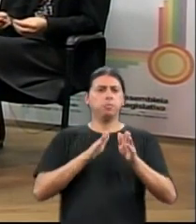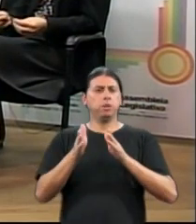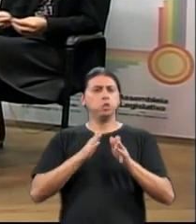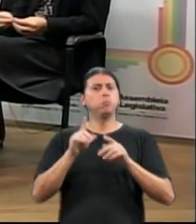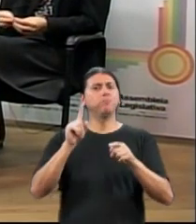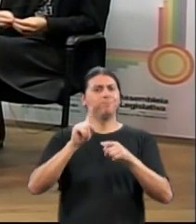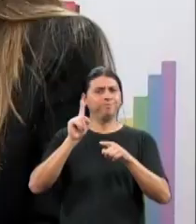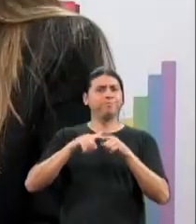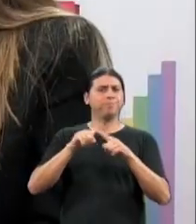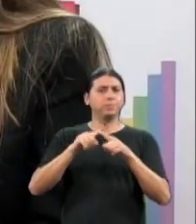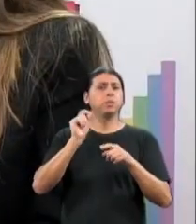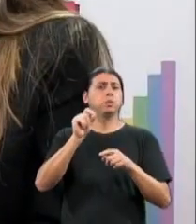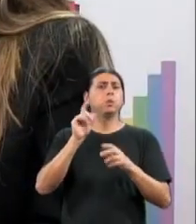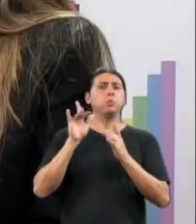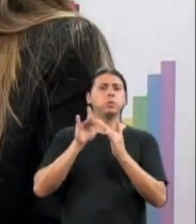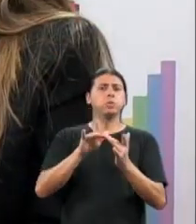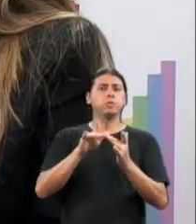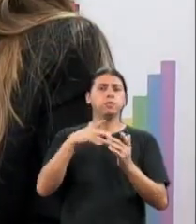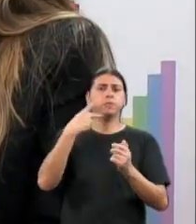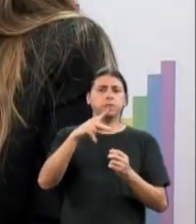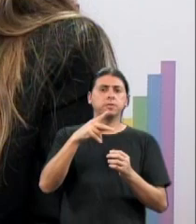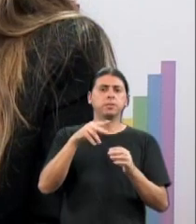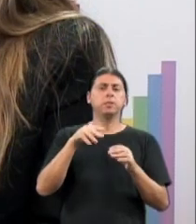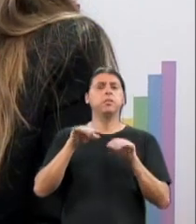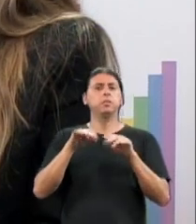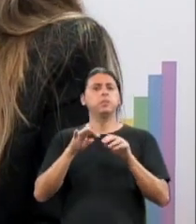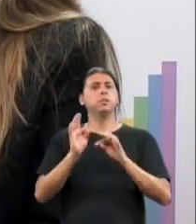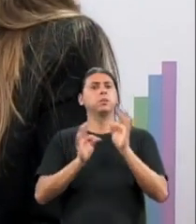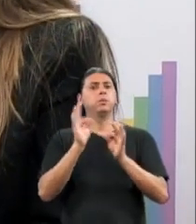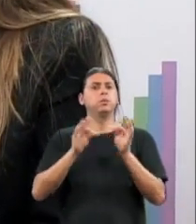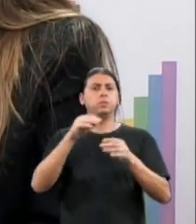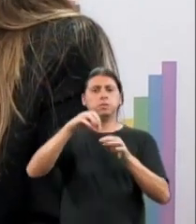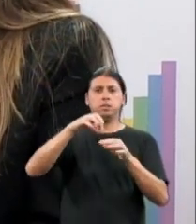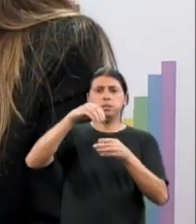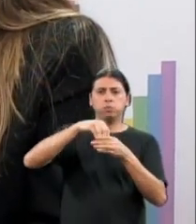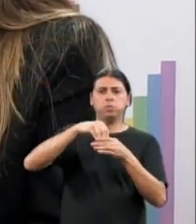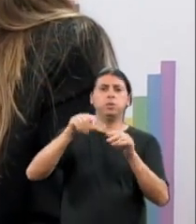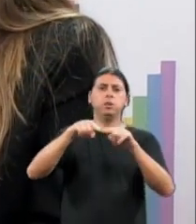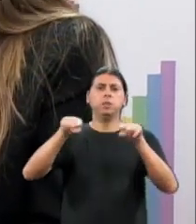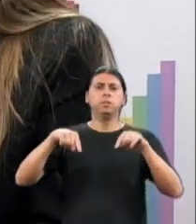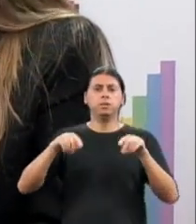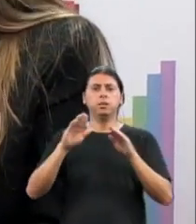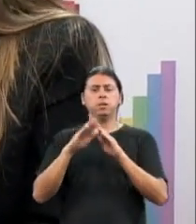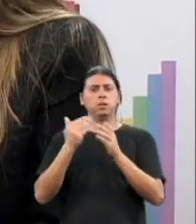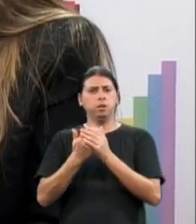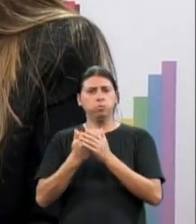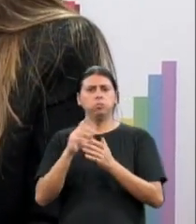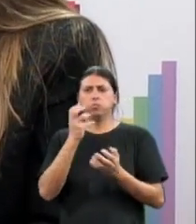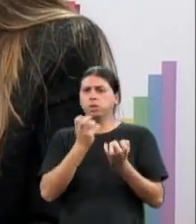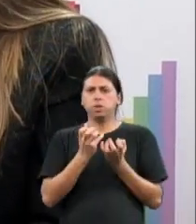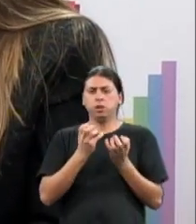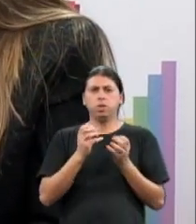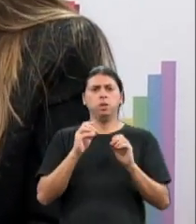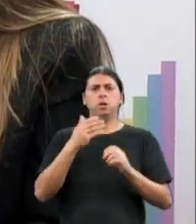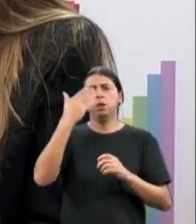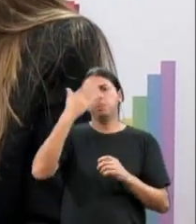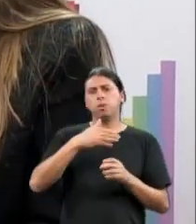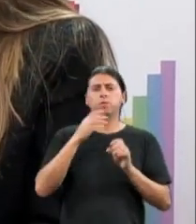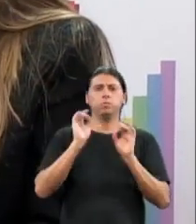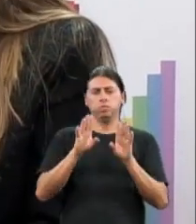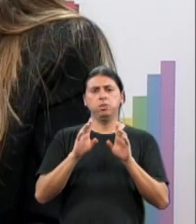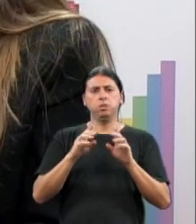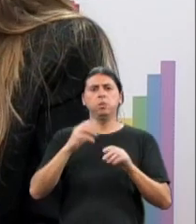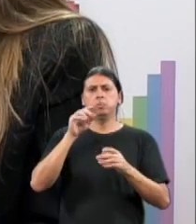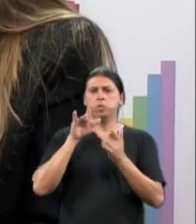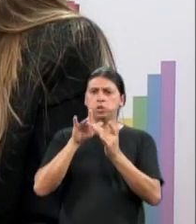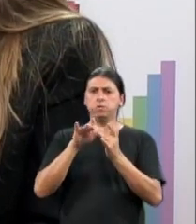quer dizer, qual é o objetivo dessa tecnologia dentro da sala de aula. Então, ele não quer fazer propaganda. O objetivo Lógico. Do